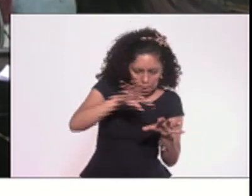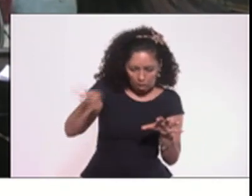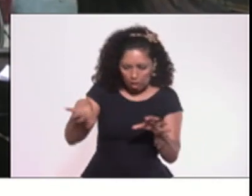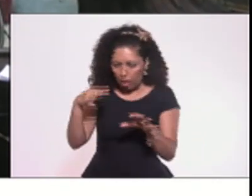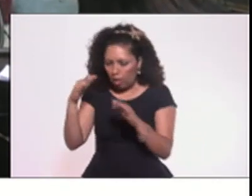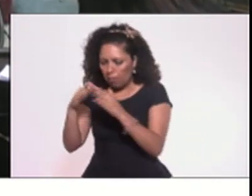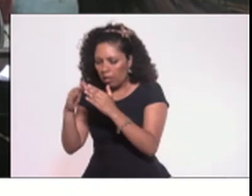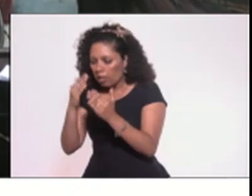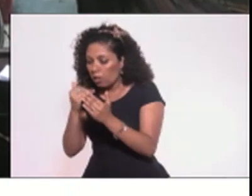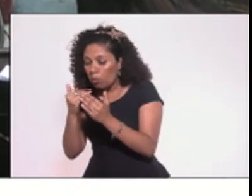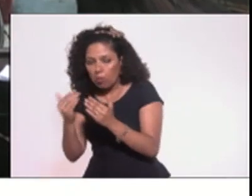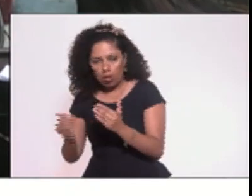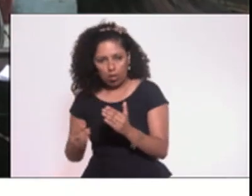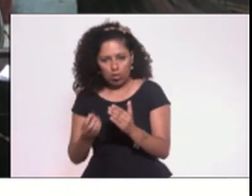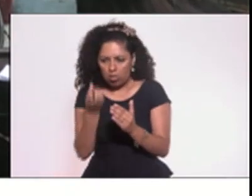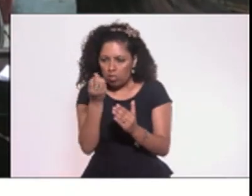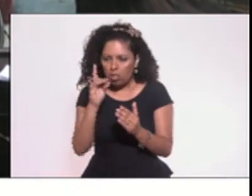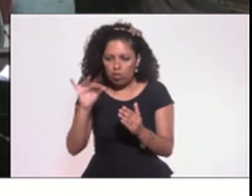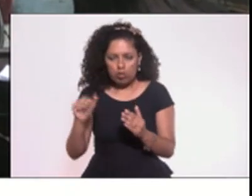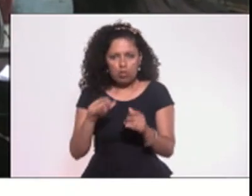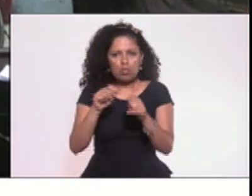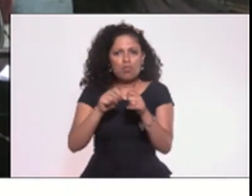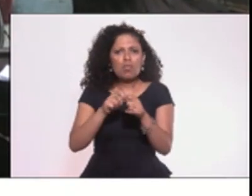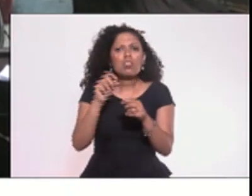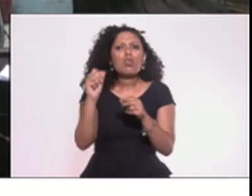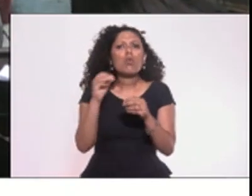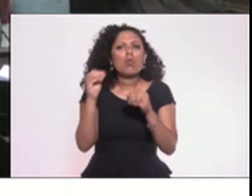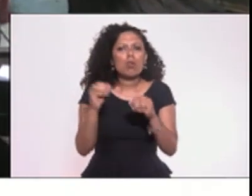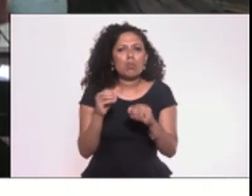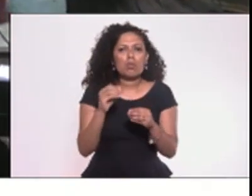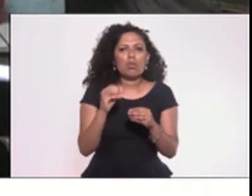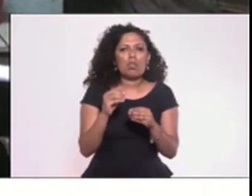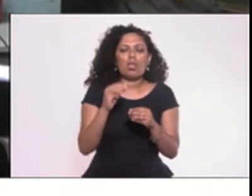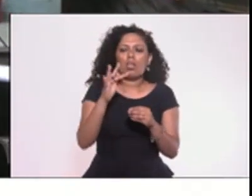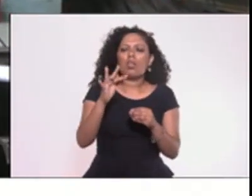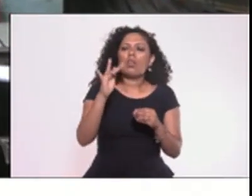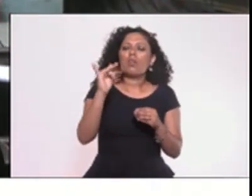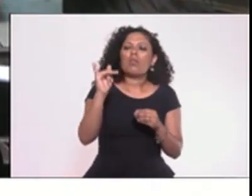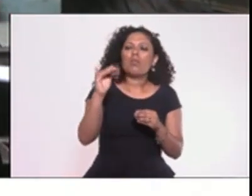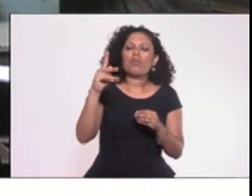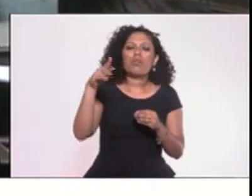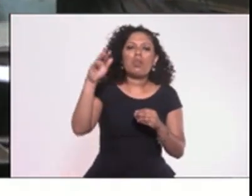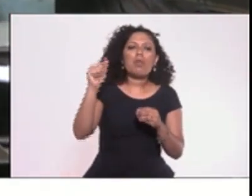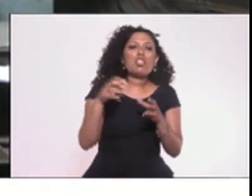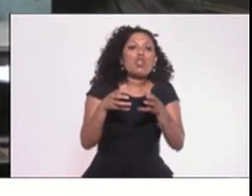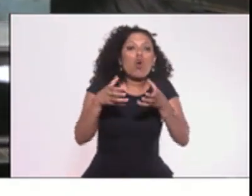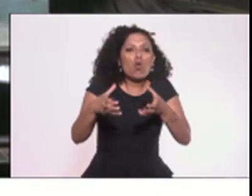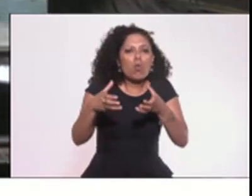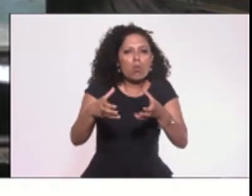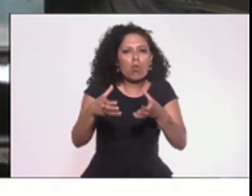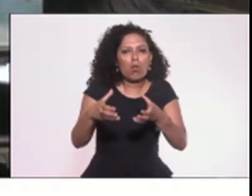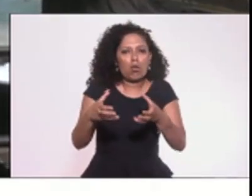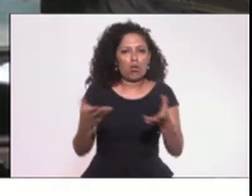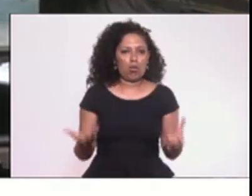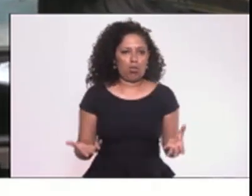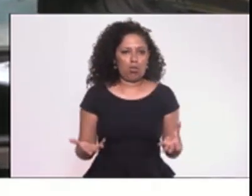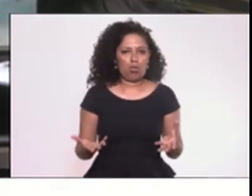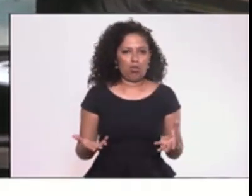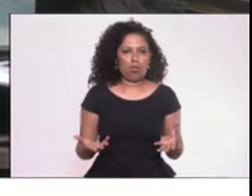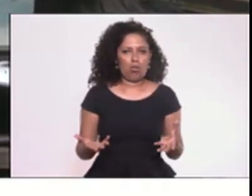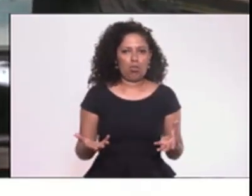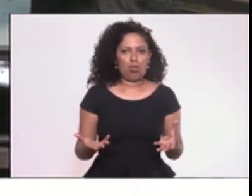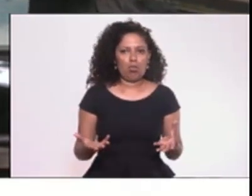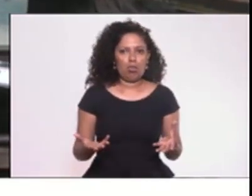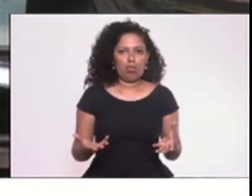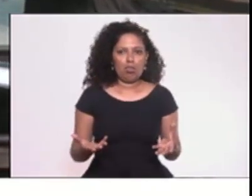fibra de coco para fazer a base para o crescimento dos microvegetais. Esse aqui é um pé de rúcula, né?